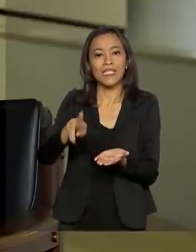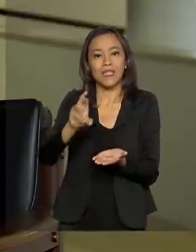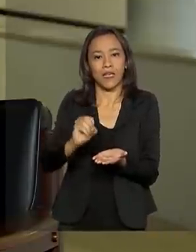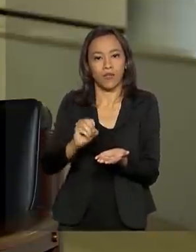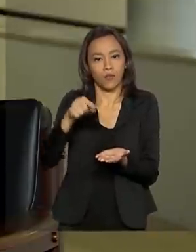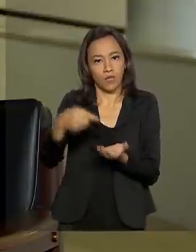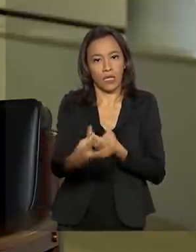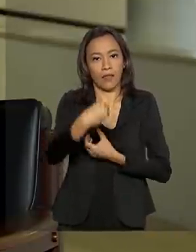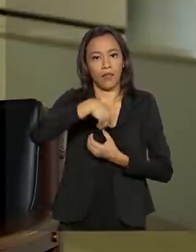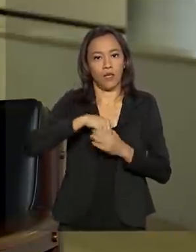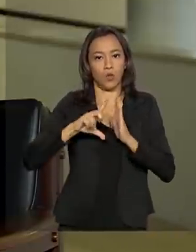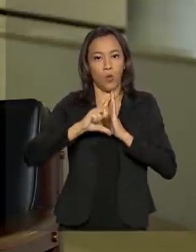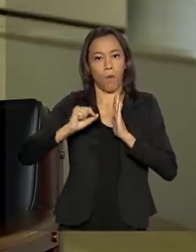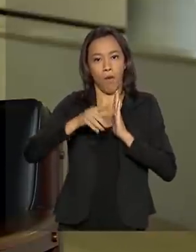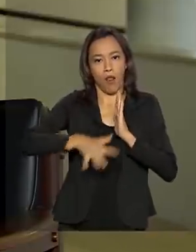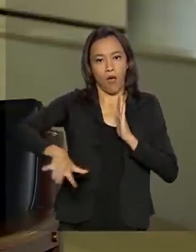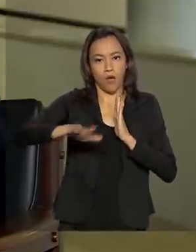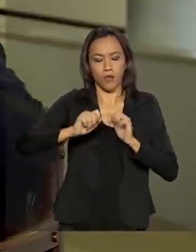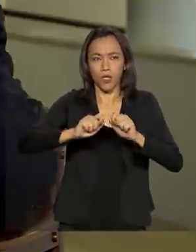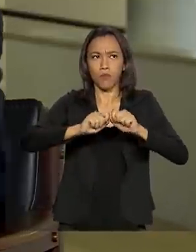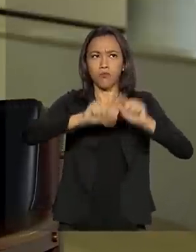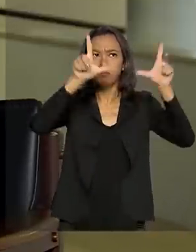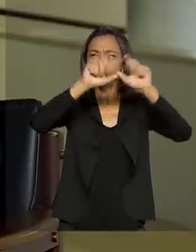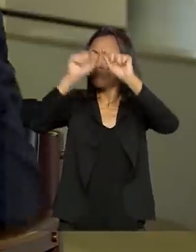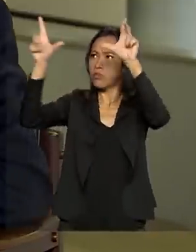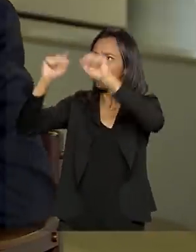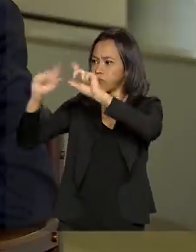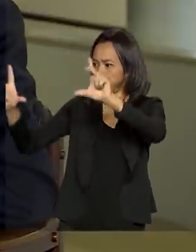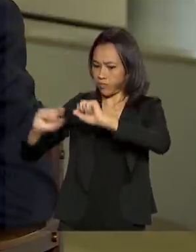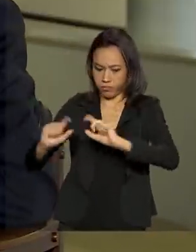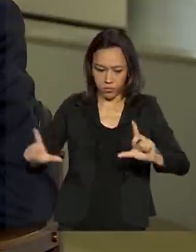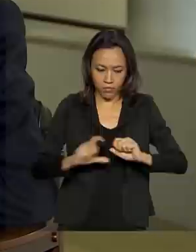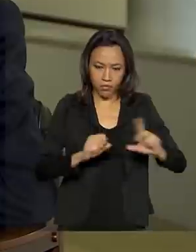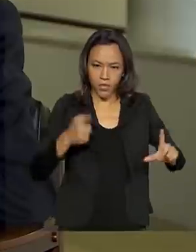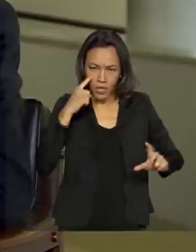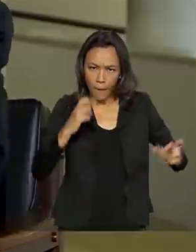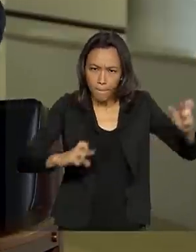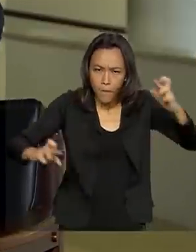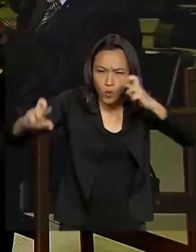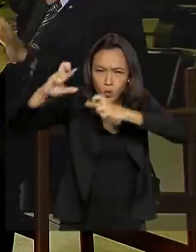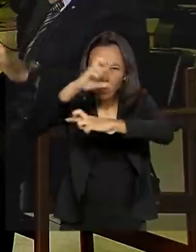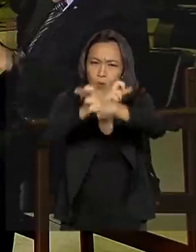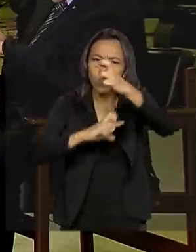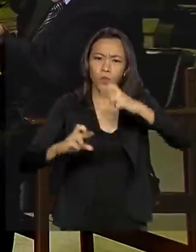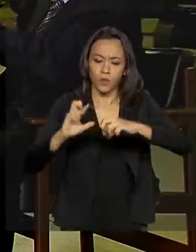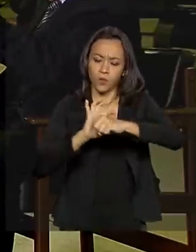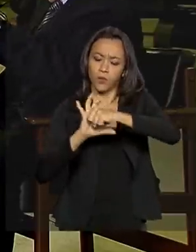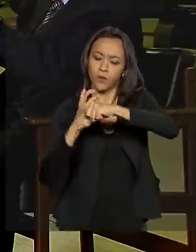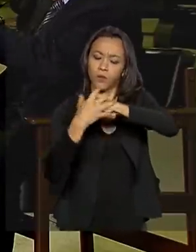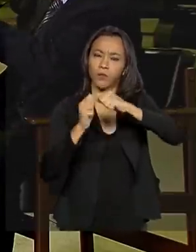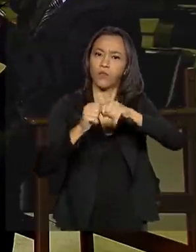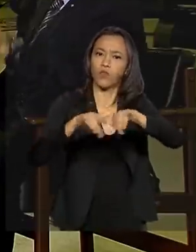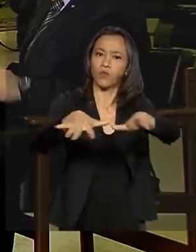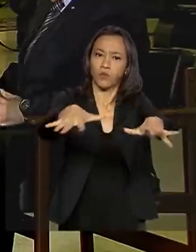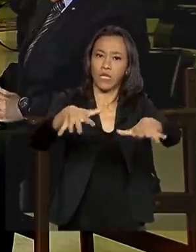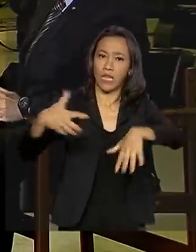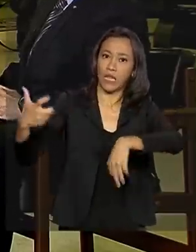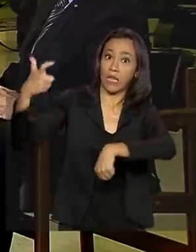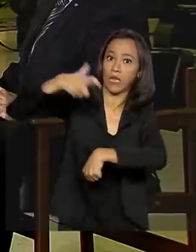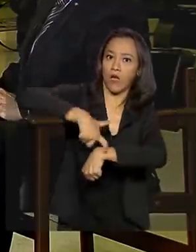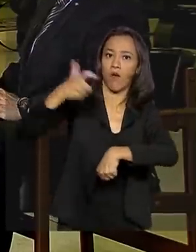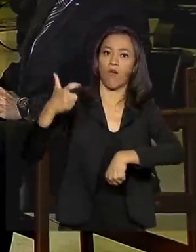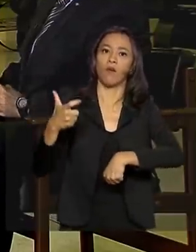próprio Palácio, onde funciona um centro que cuida do Covid-19 em tempo